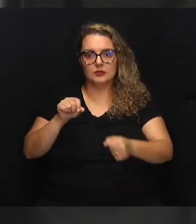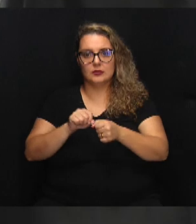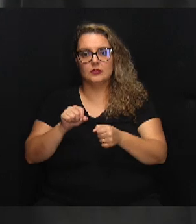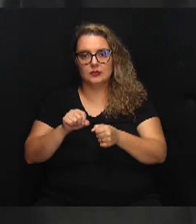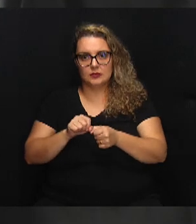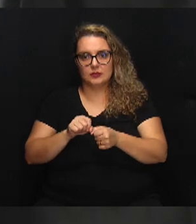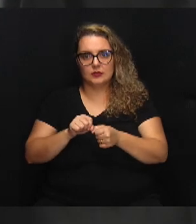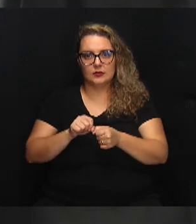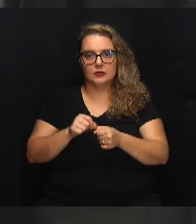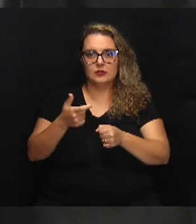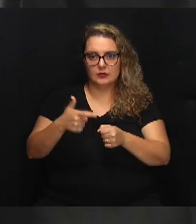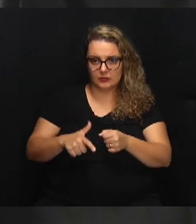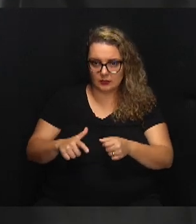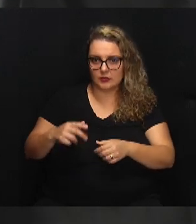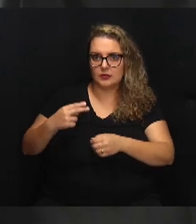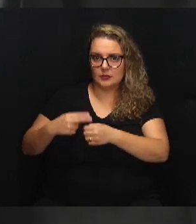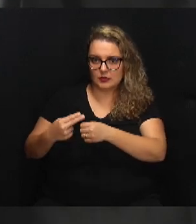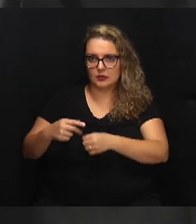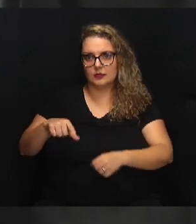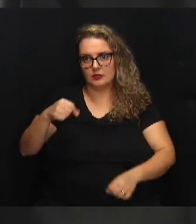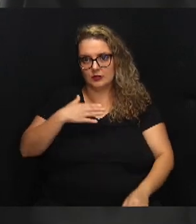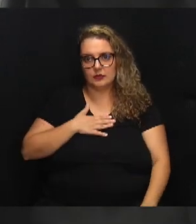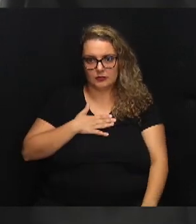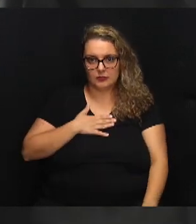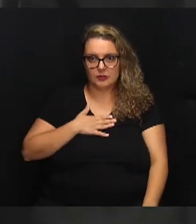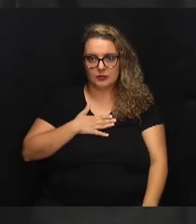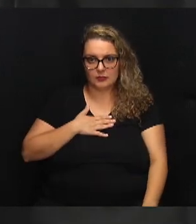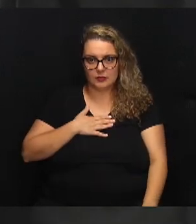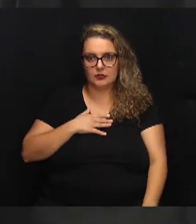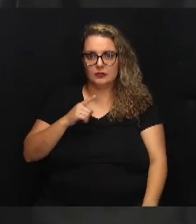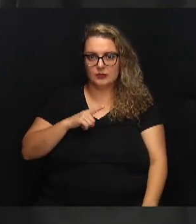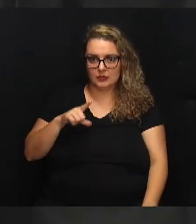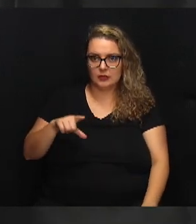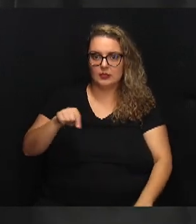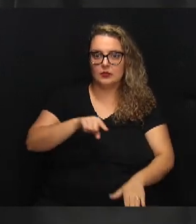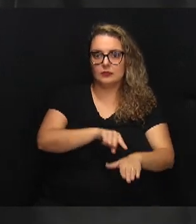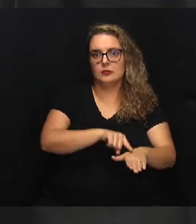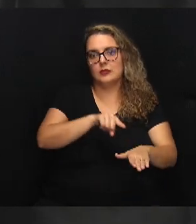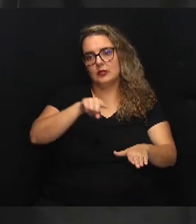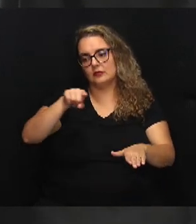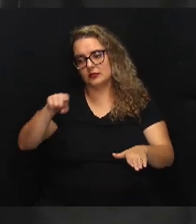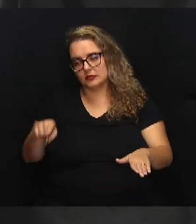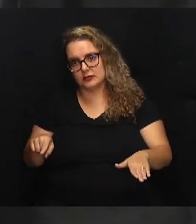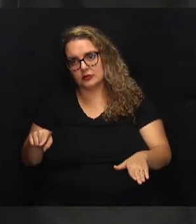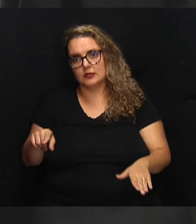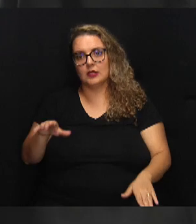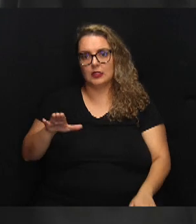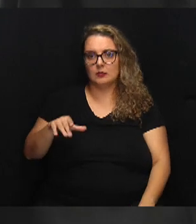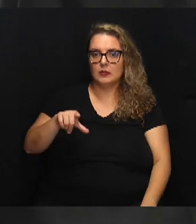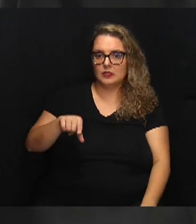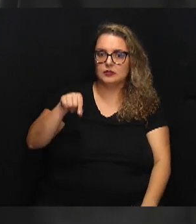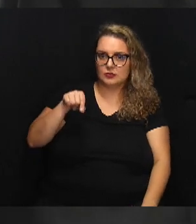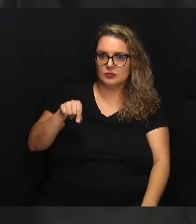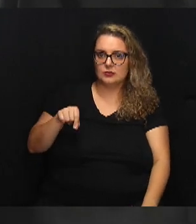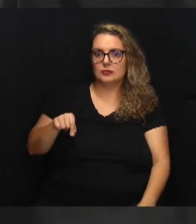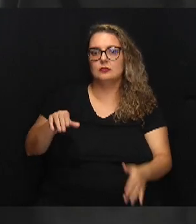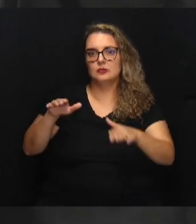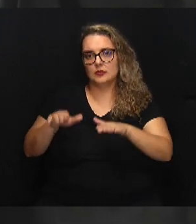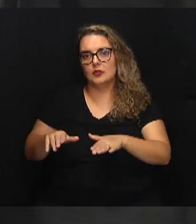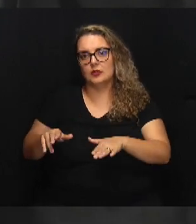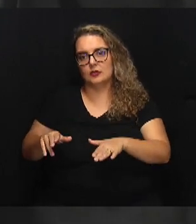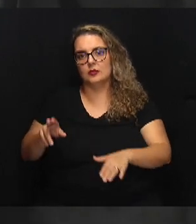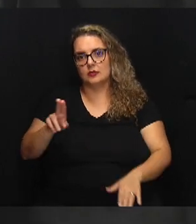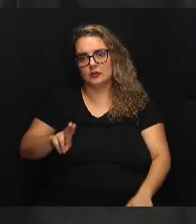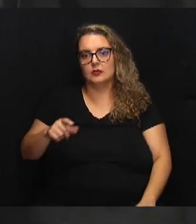para permanecer na universidade. Tá. Né? Eu teria a opção de me afastar, mas eu optei por permanecer na universidade. Então eu vou